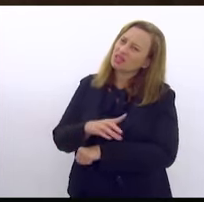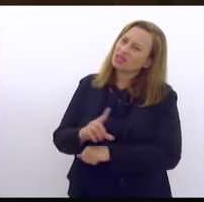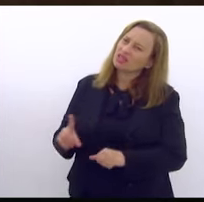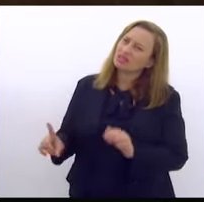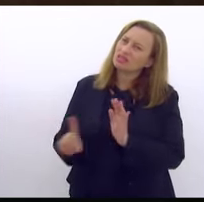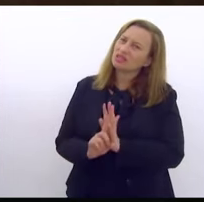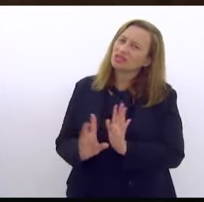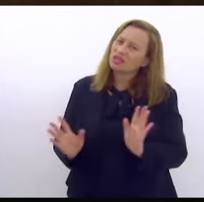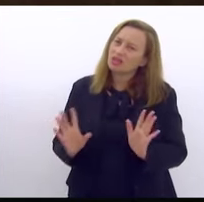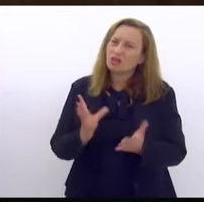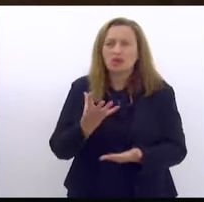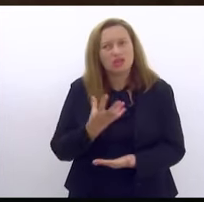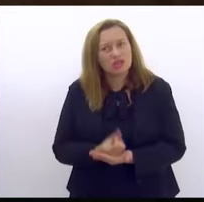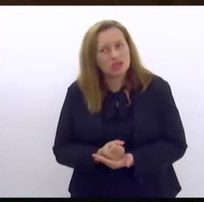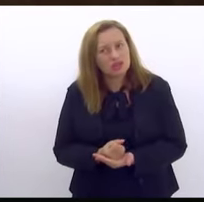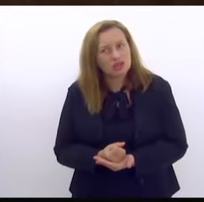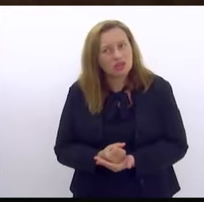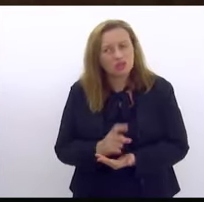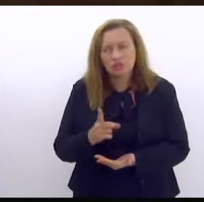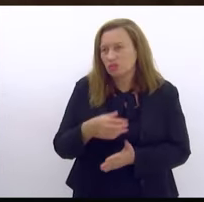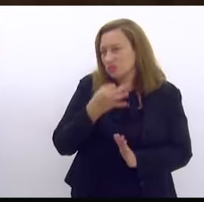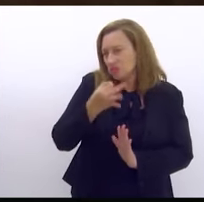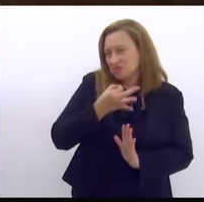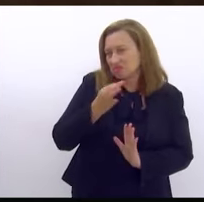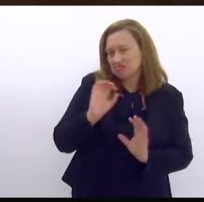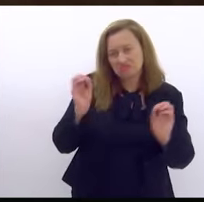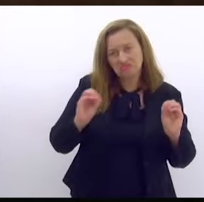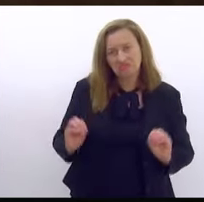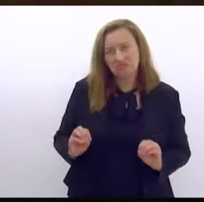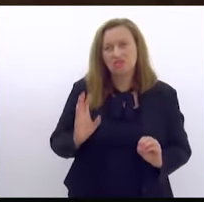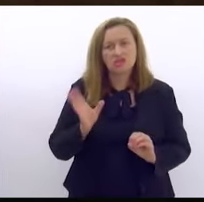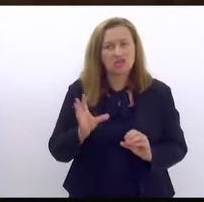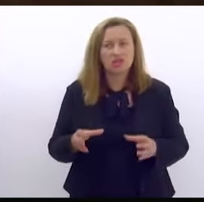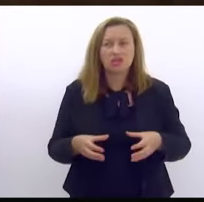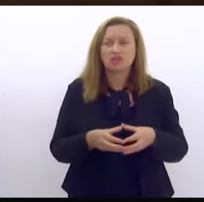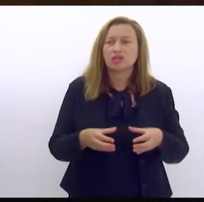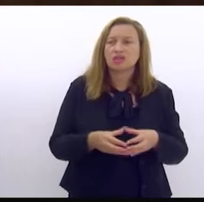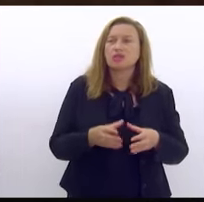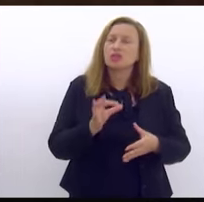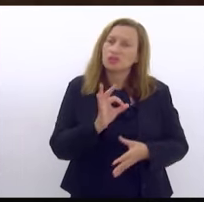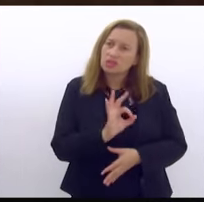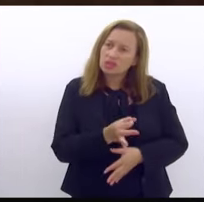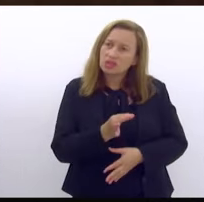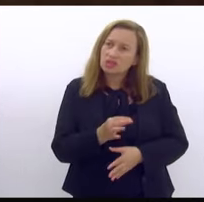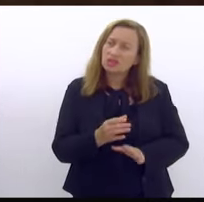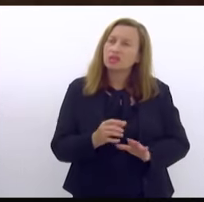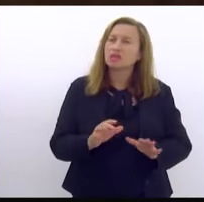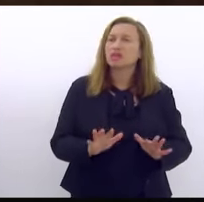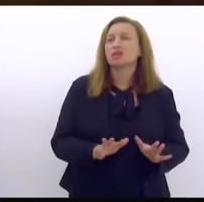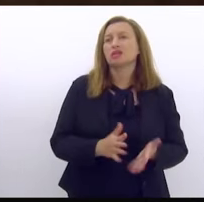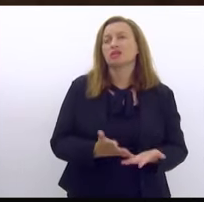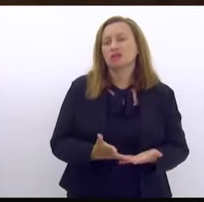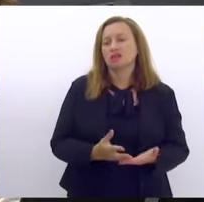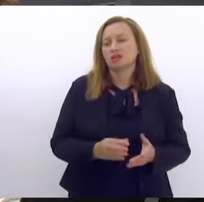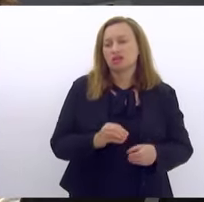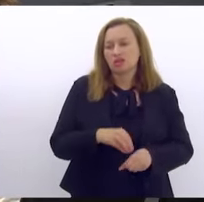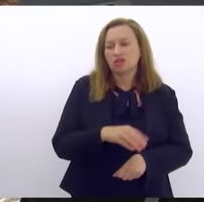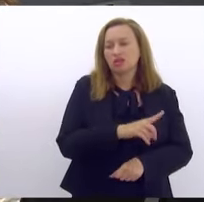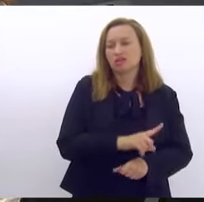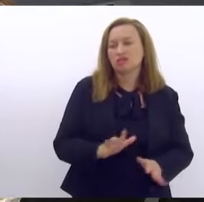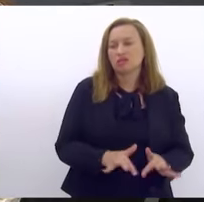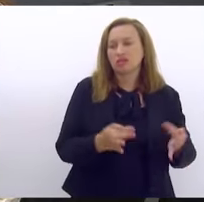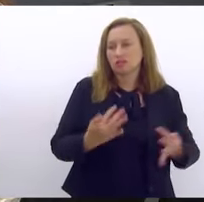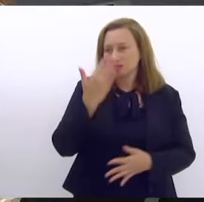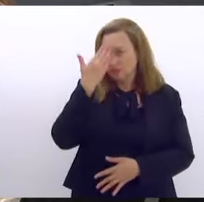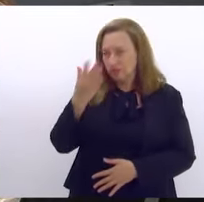que... Correto. Eu não estou dando parecer, porque já está dado parecer na comissão, que o correto seria a indicação simples. Obrigado,